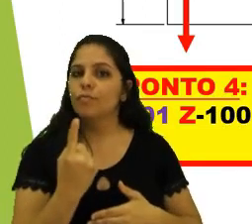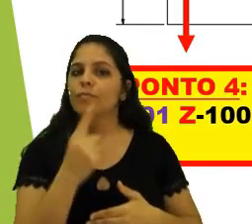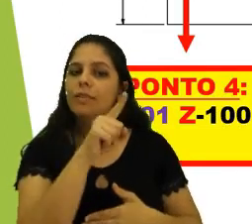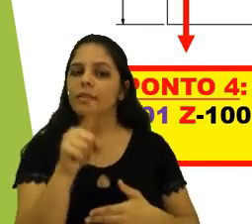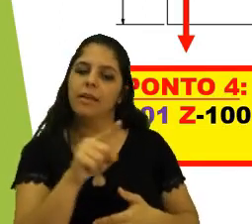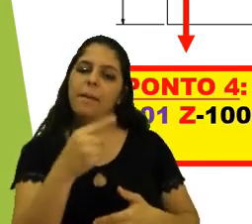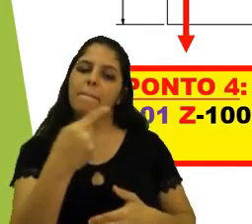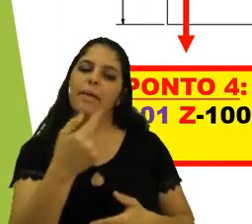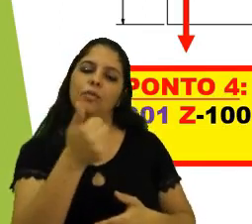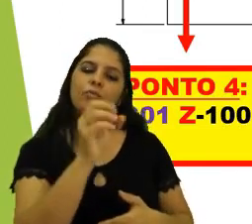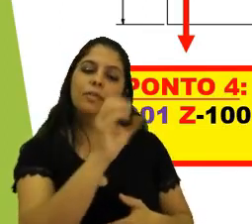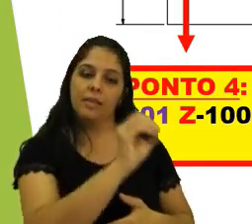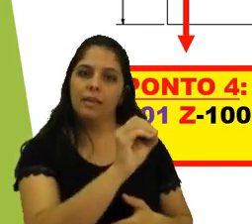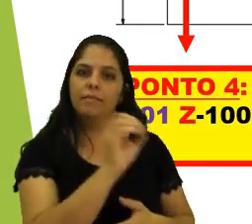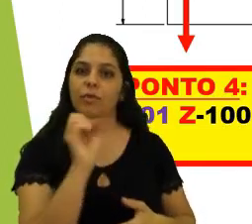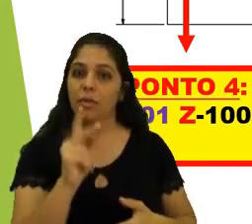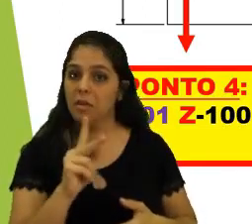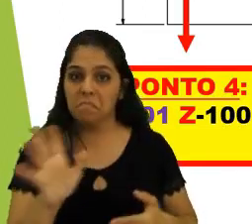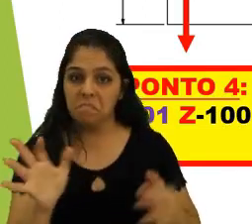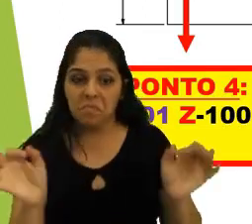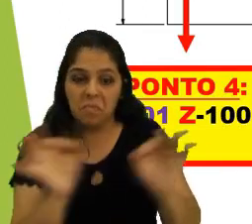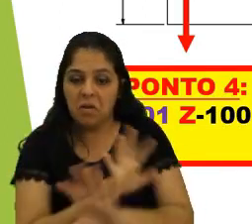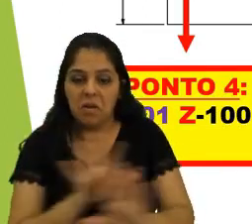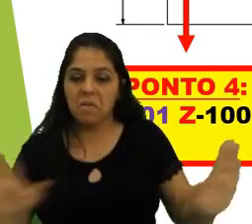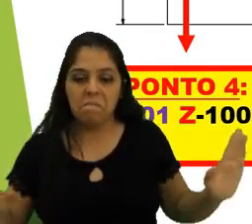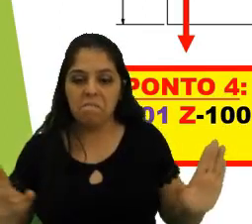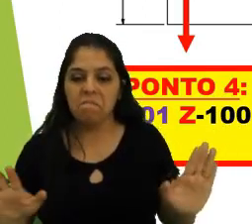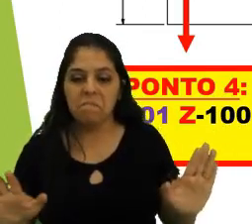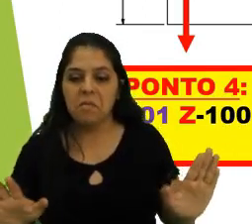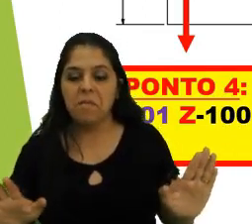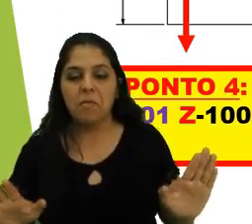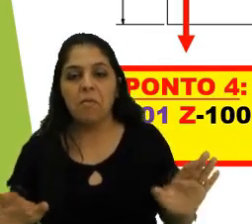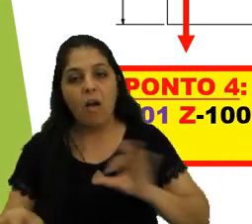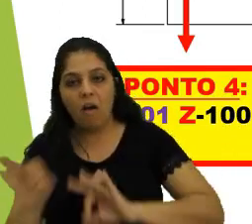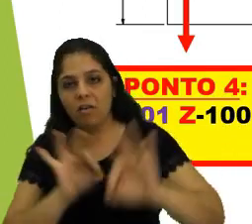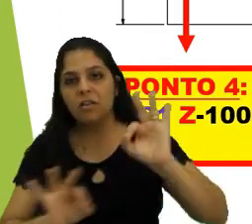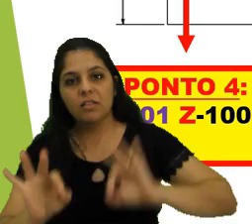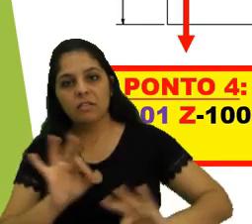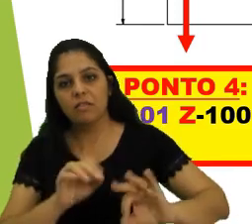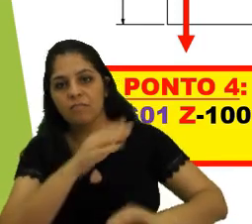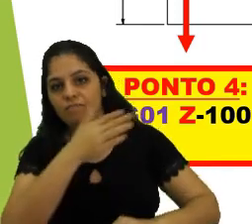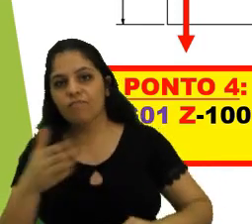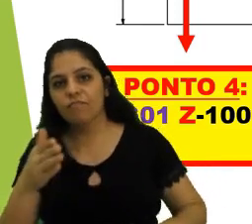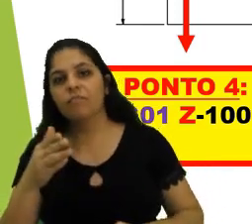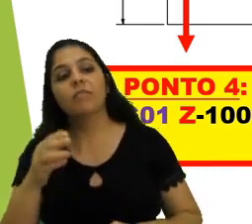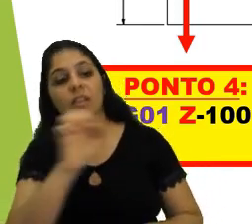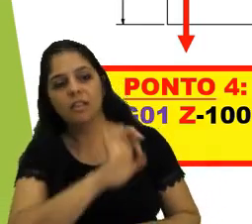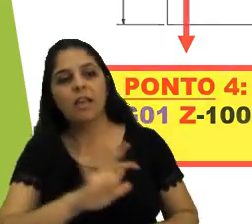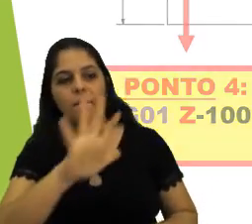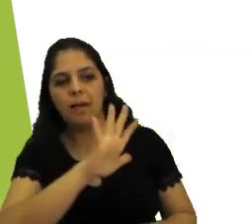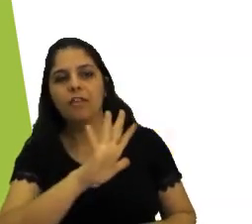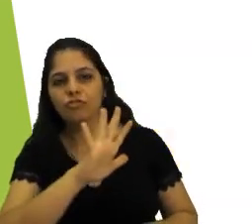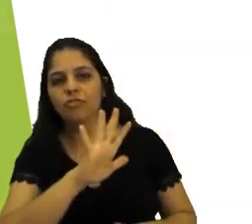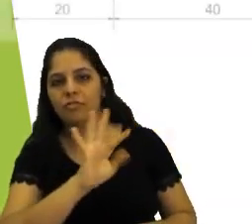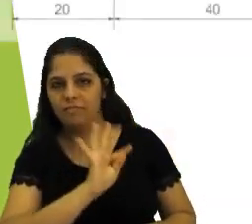100, ok? Aí, finalizamos aqui, no caso, as coordenadas desse ponto aqui, desse desenho técnico, ok?